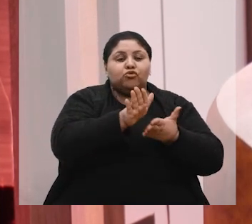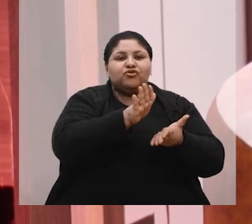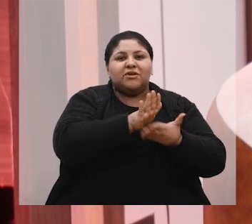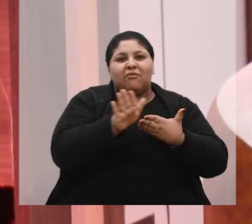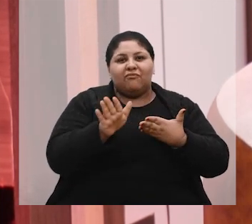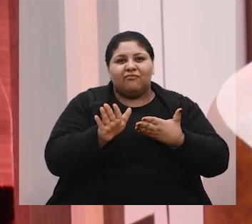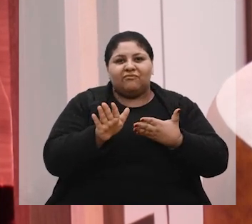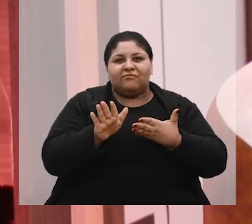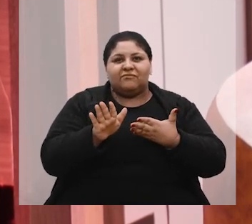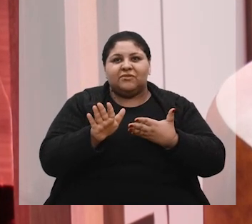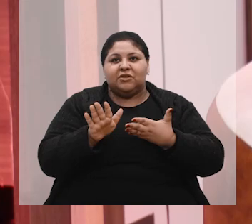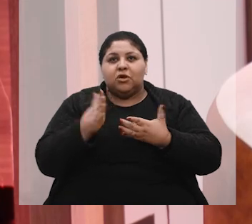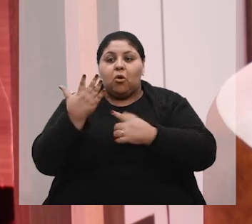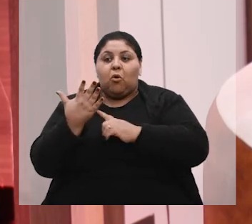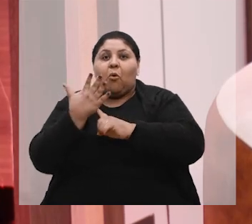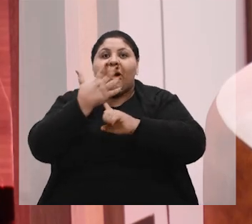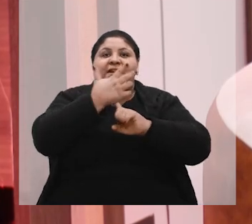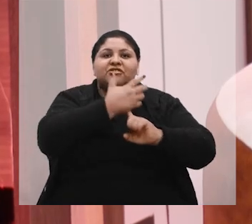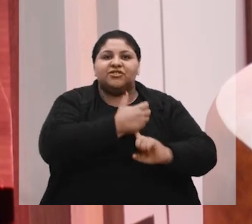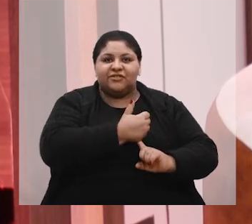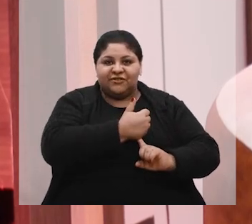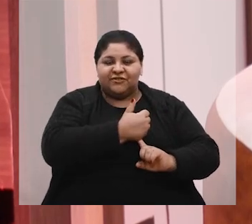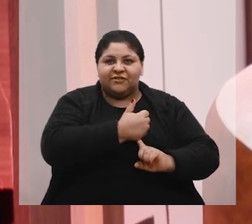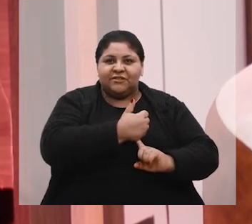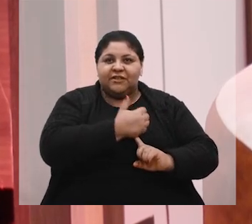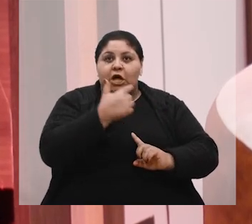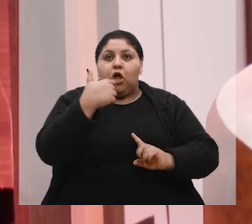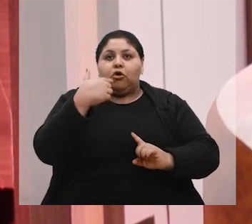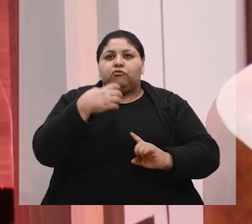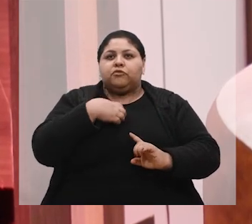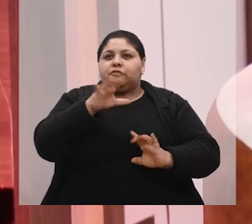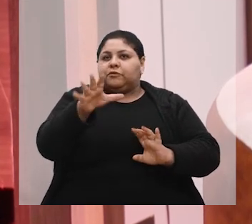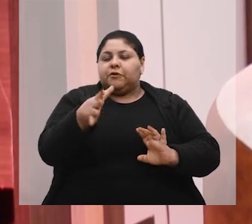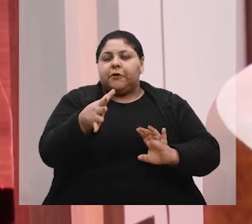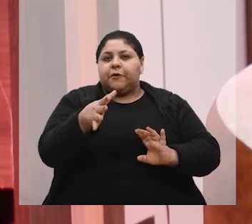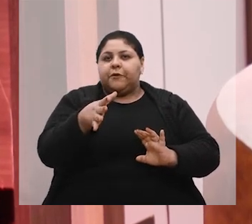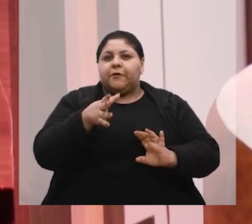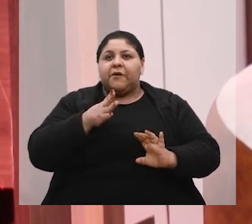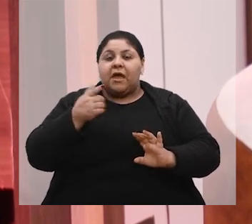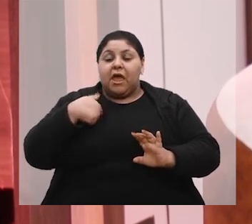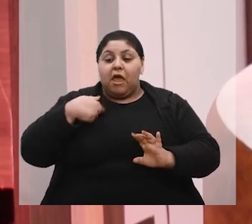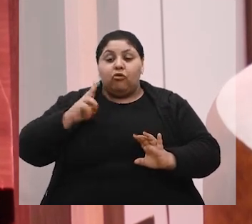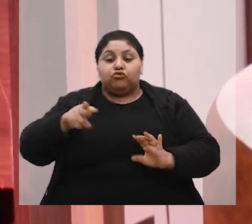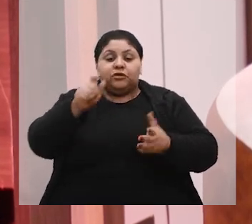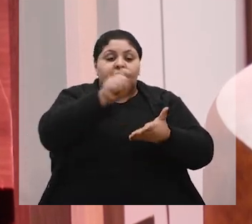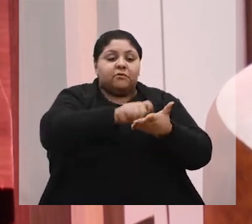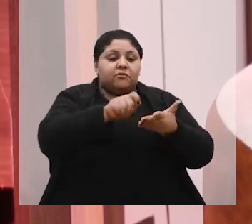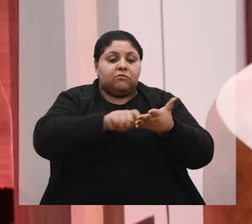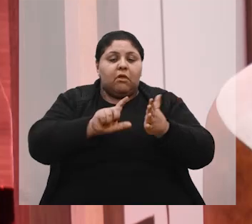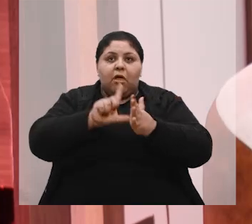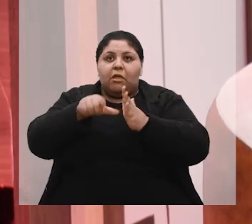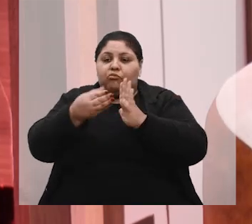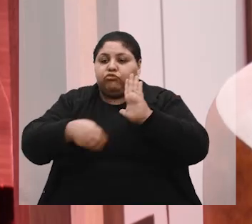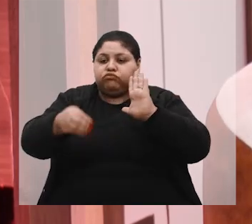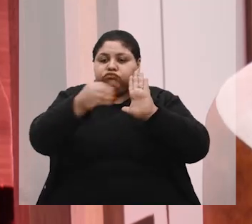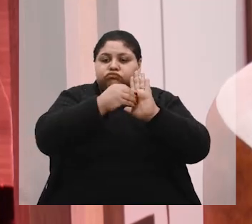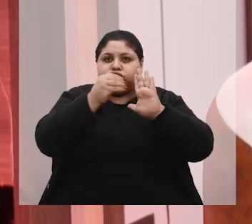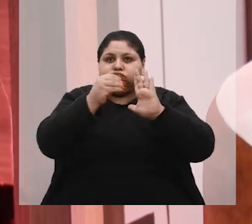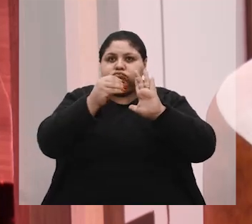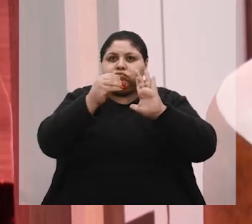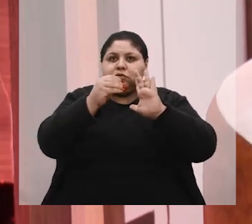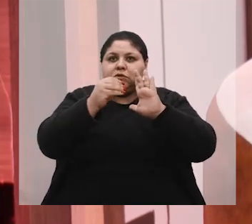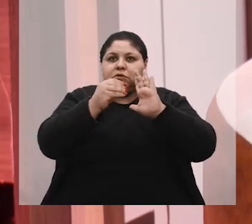produção com o artista, no sentido de que há muito tempo eu escrevo e vou postando nas redes